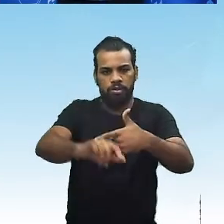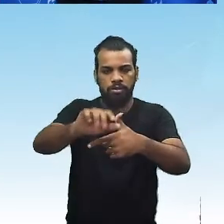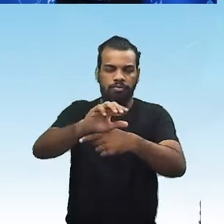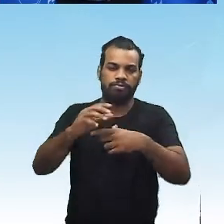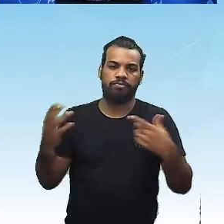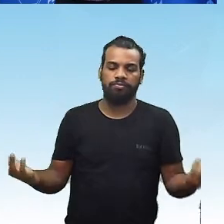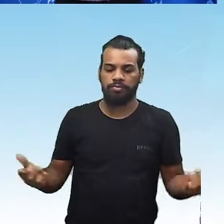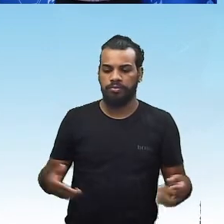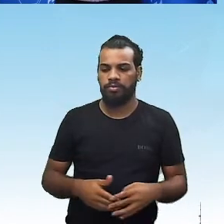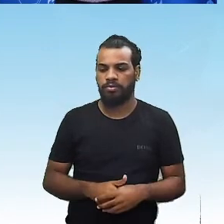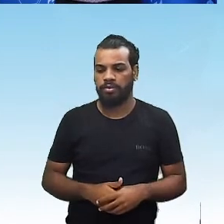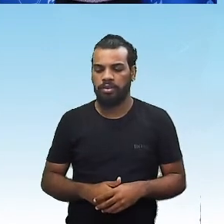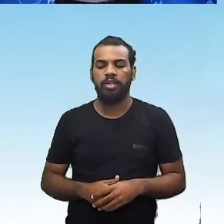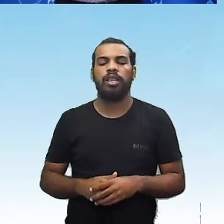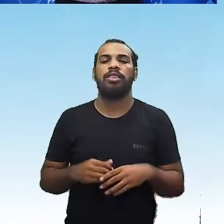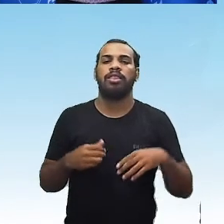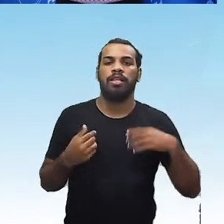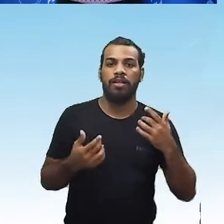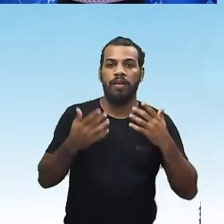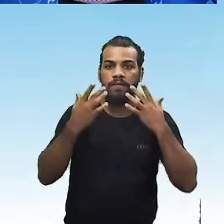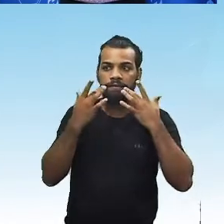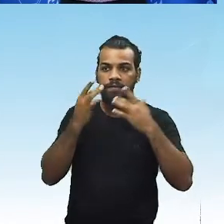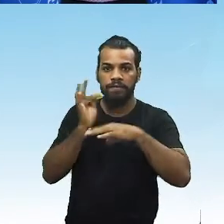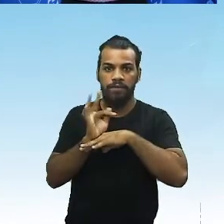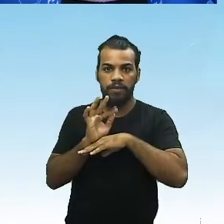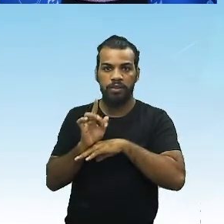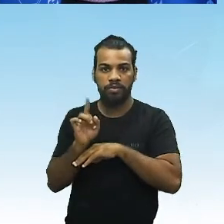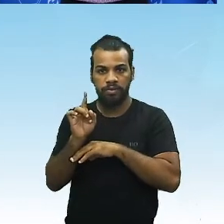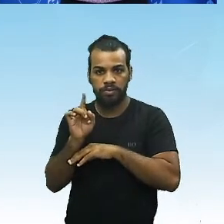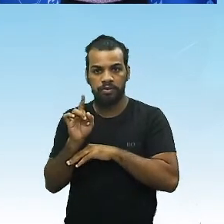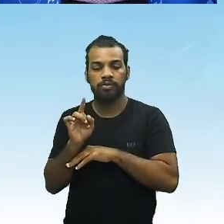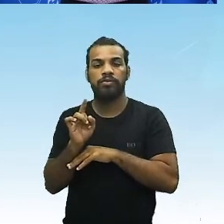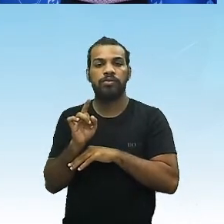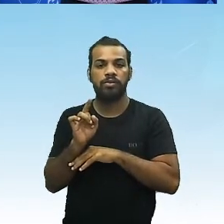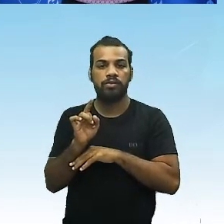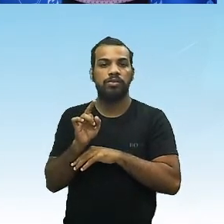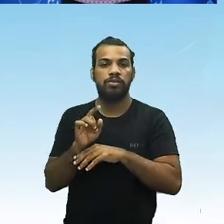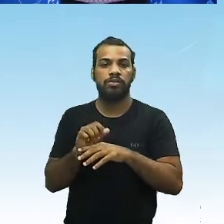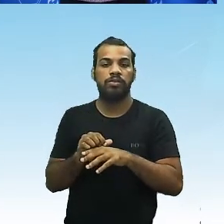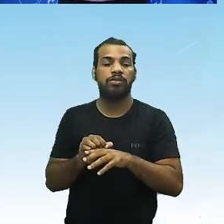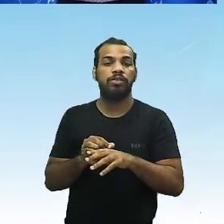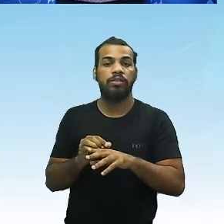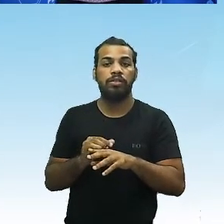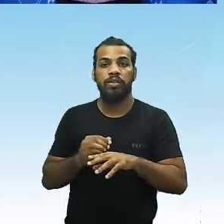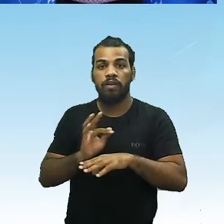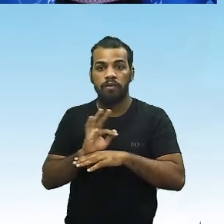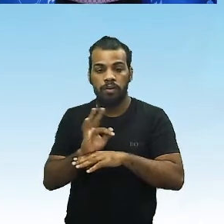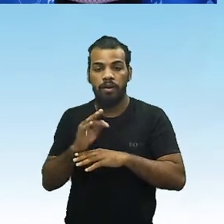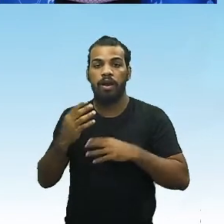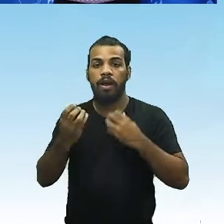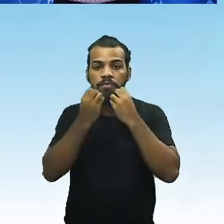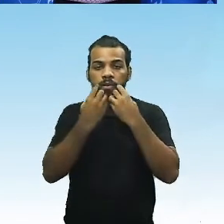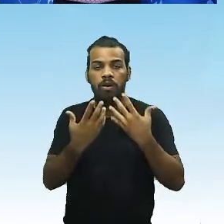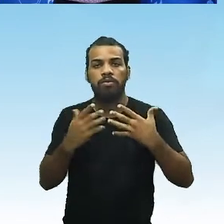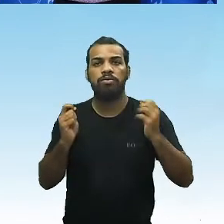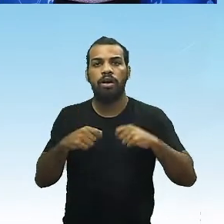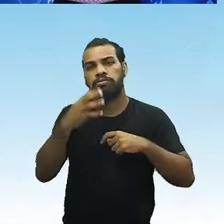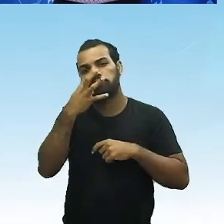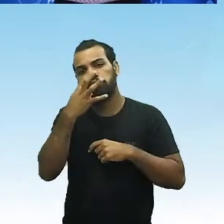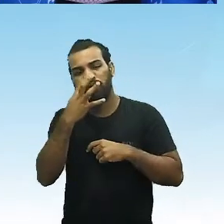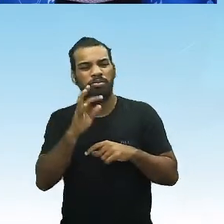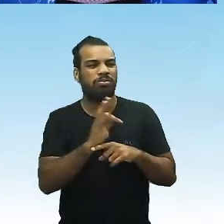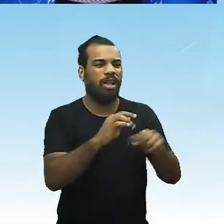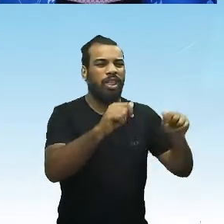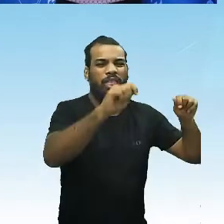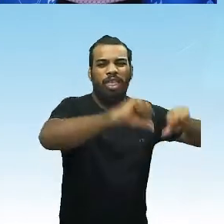Então, esses filmes, né, então começou a surgir bastante filme lá, que era um alento para o público, então servia também